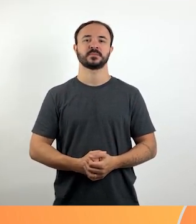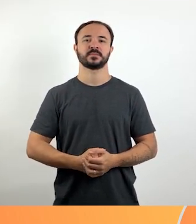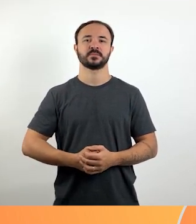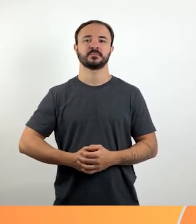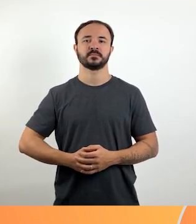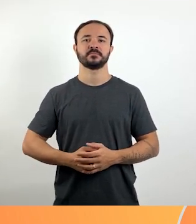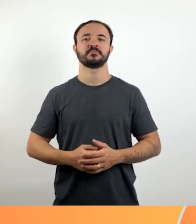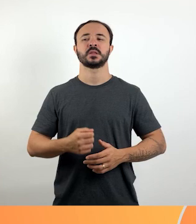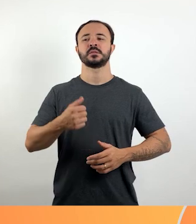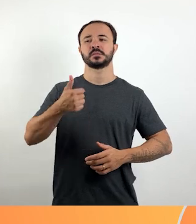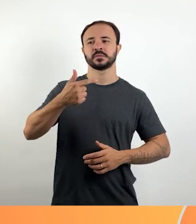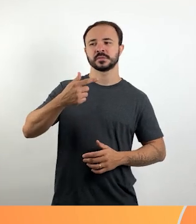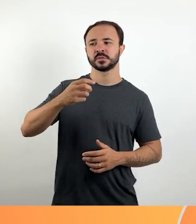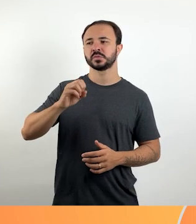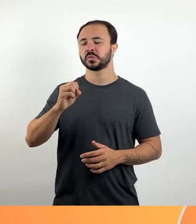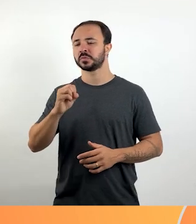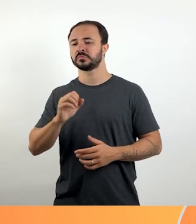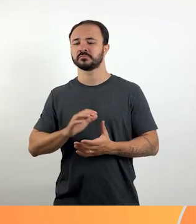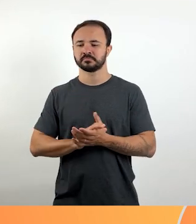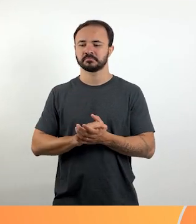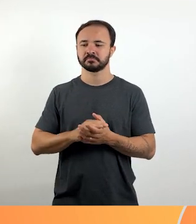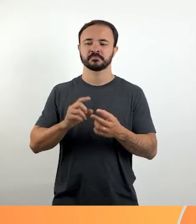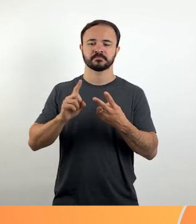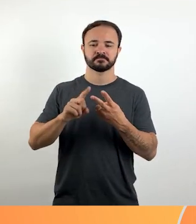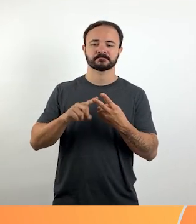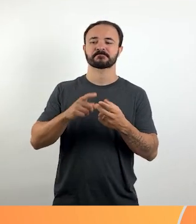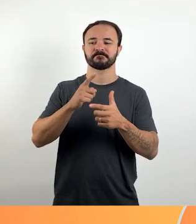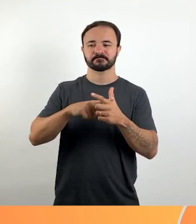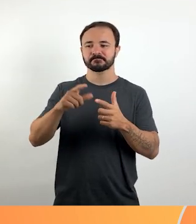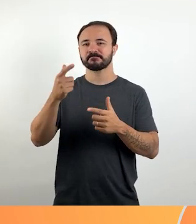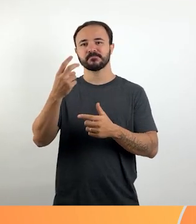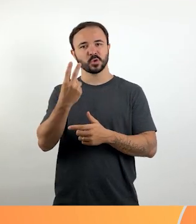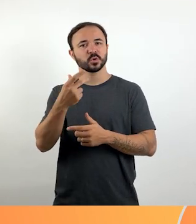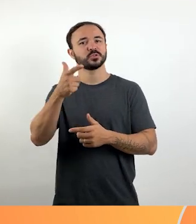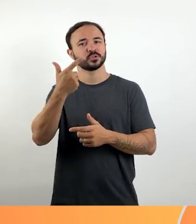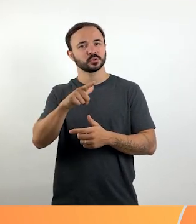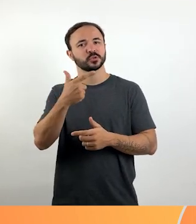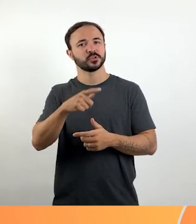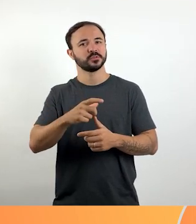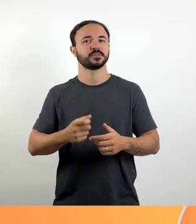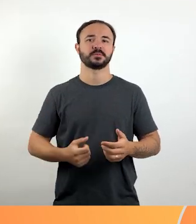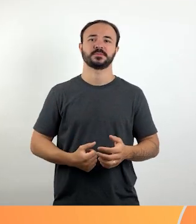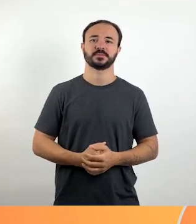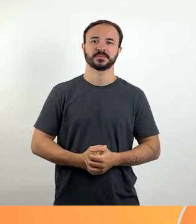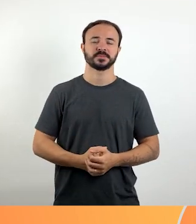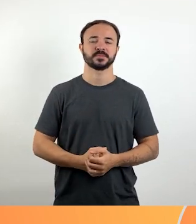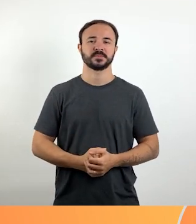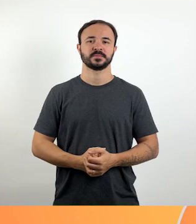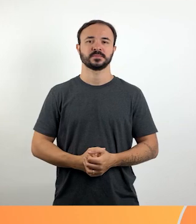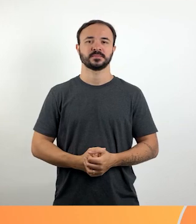8, 128 por 2, né? 128 dividido por 2,